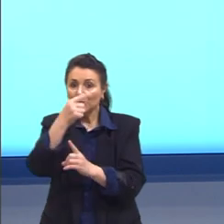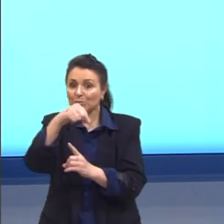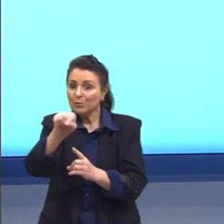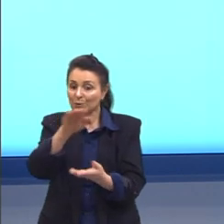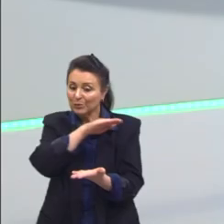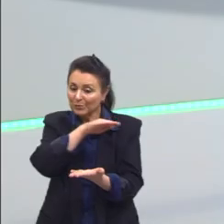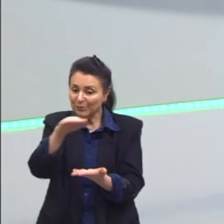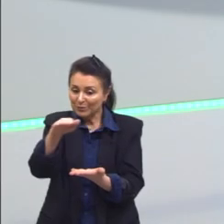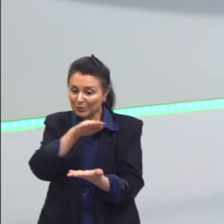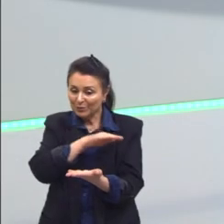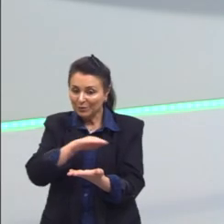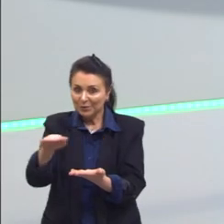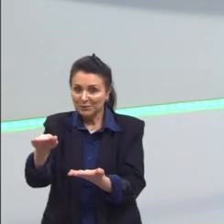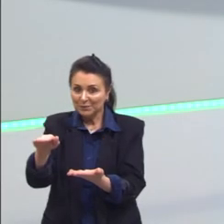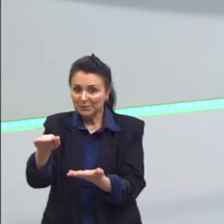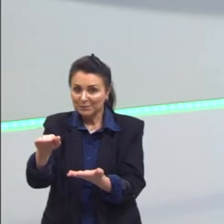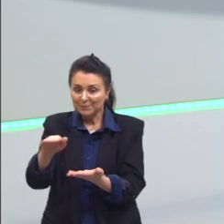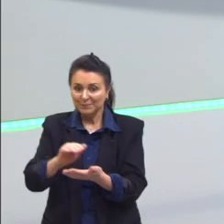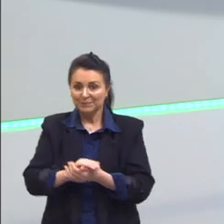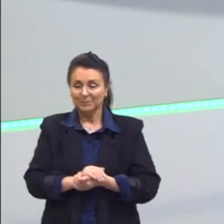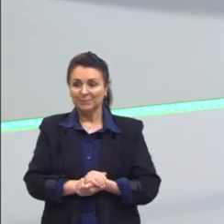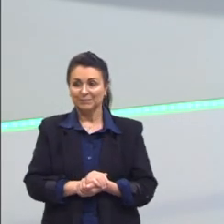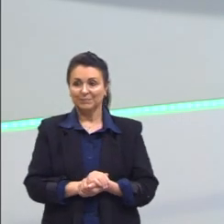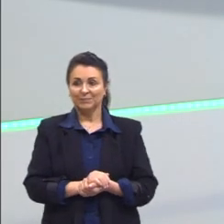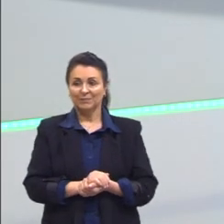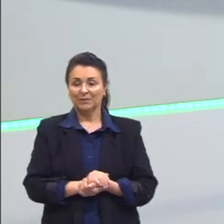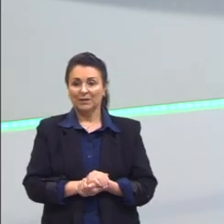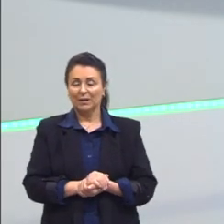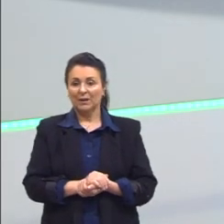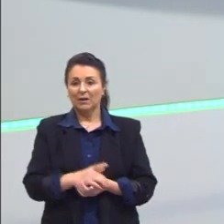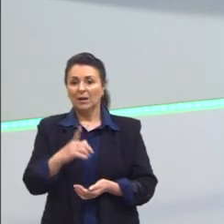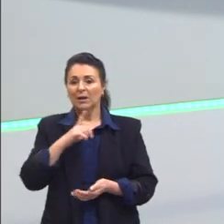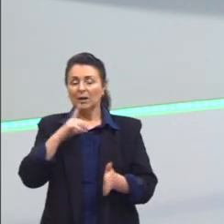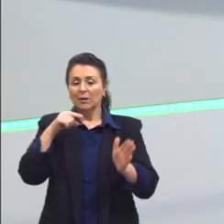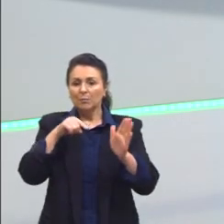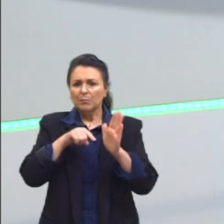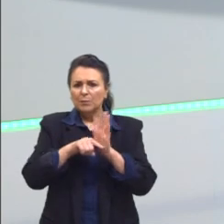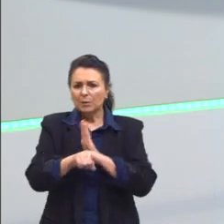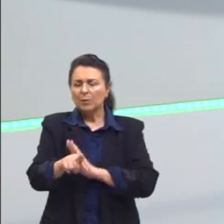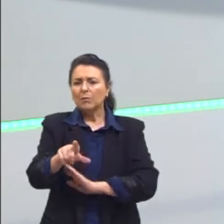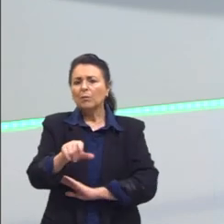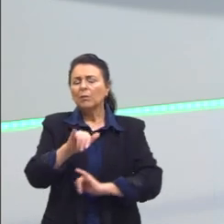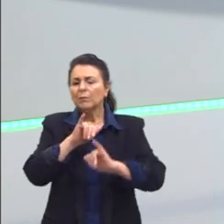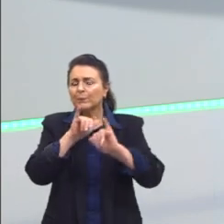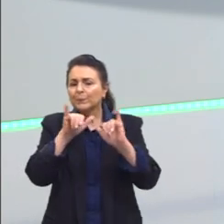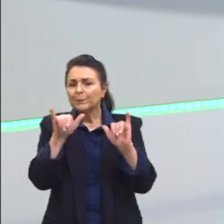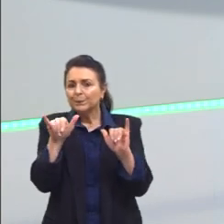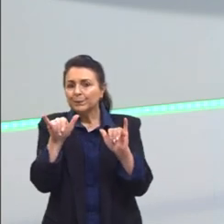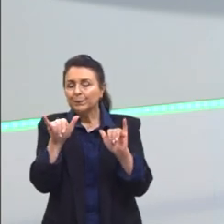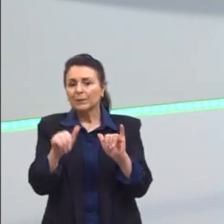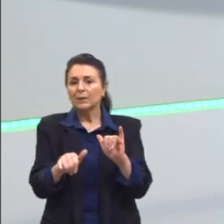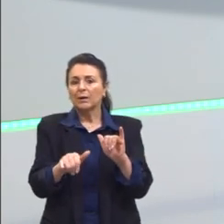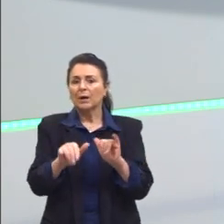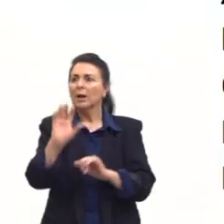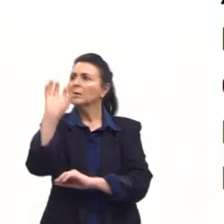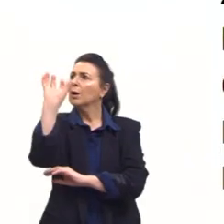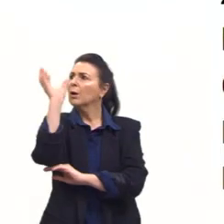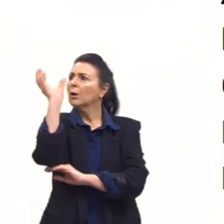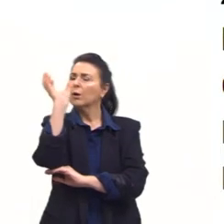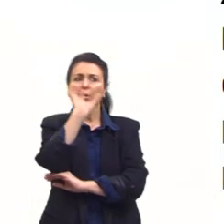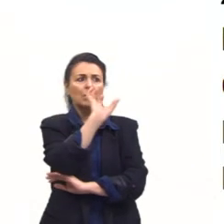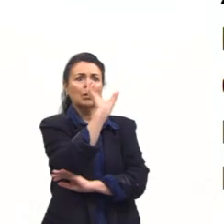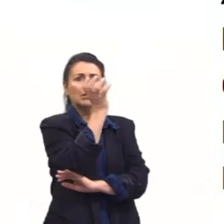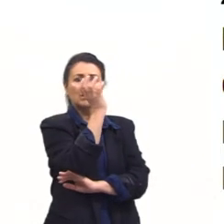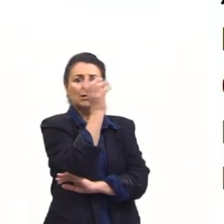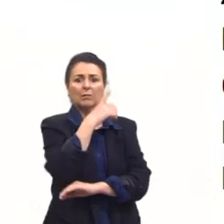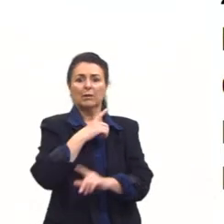que vão ser feitas em E aí a nossa questão ainda nos diz o seguinte essa luminária terá